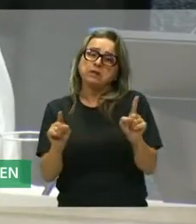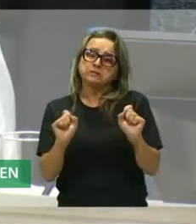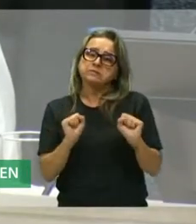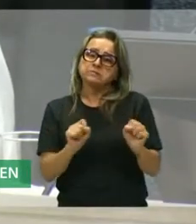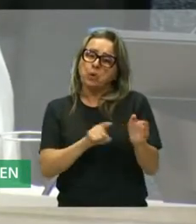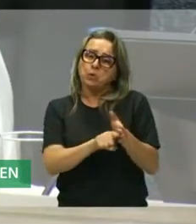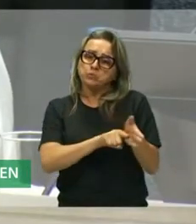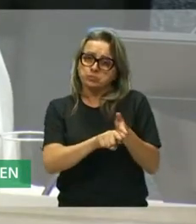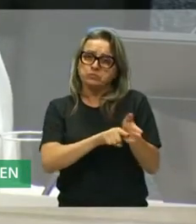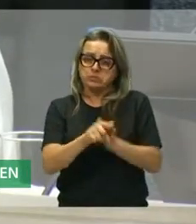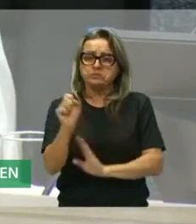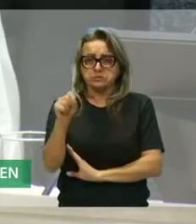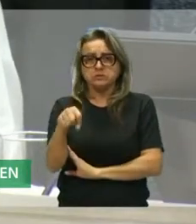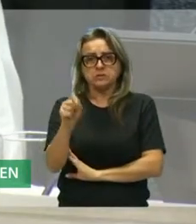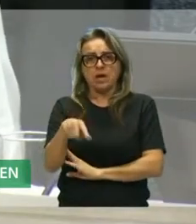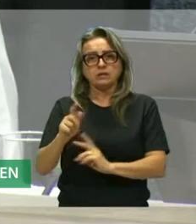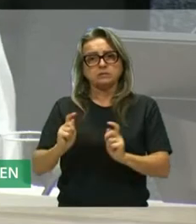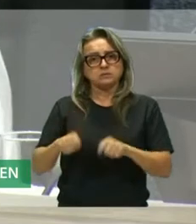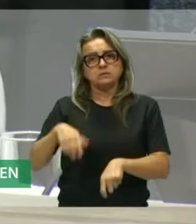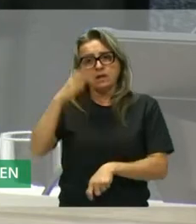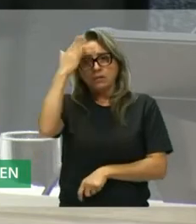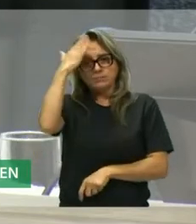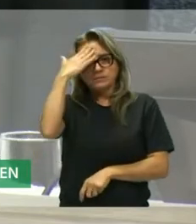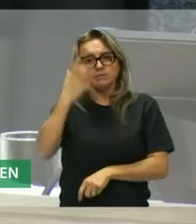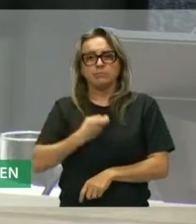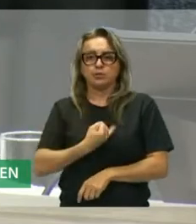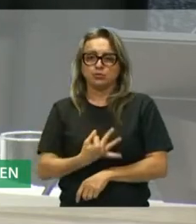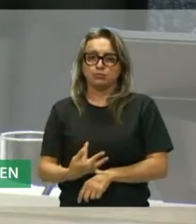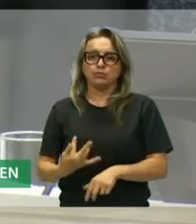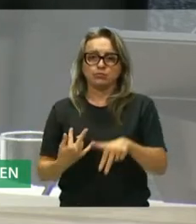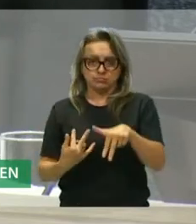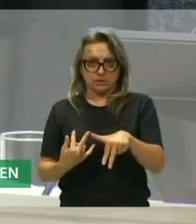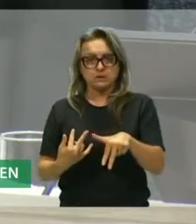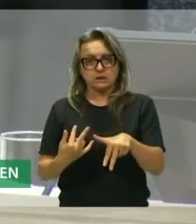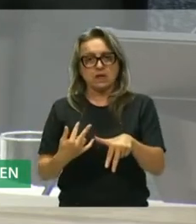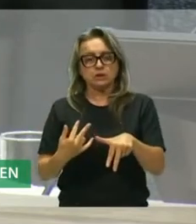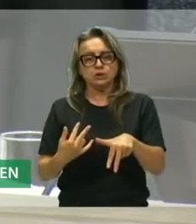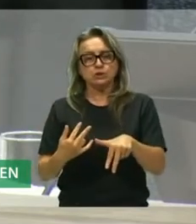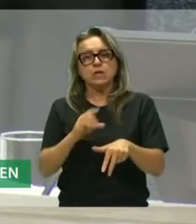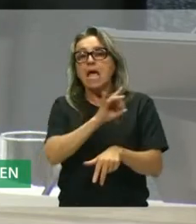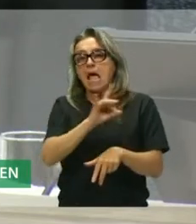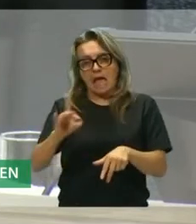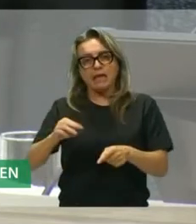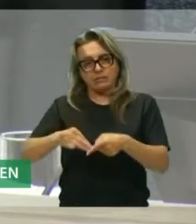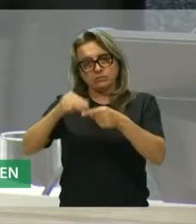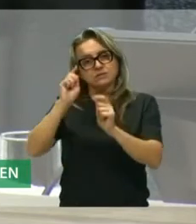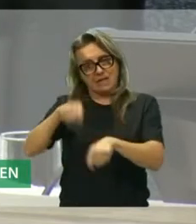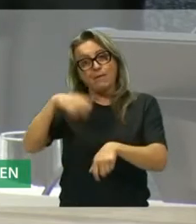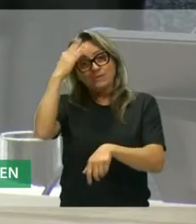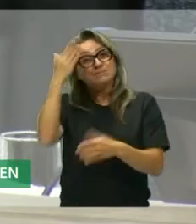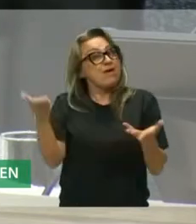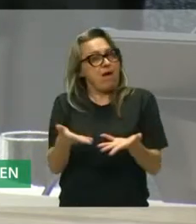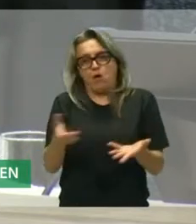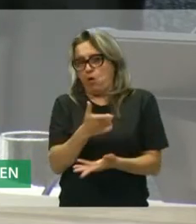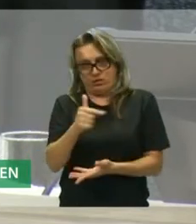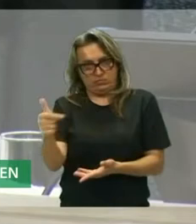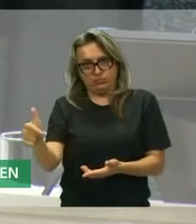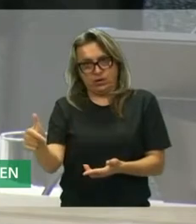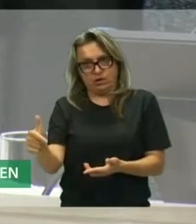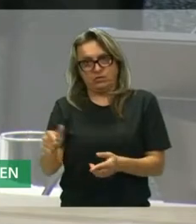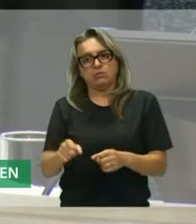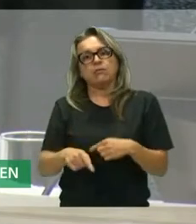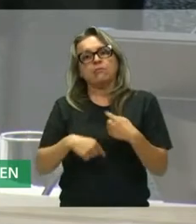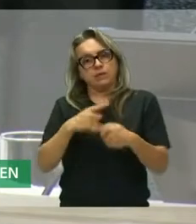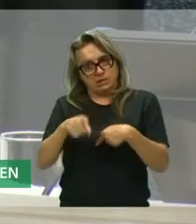possível levantar o número de pacientes que nós atendemos referente a cada município da ANFRE. Se o senhor me passar o